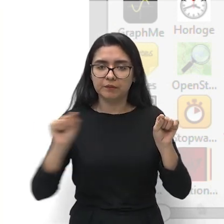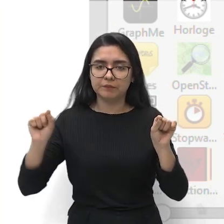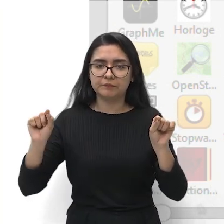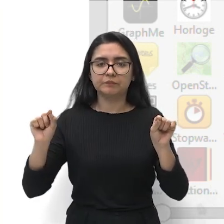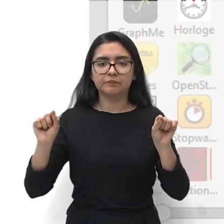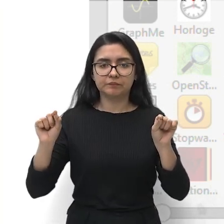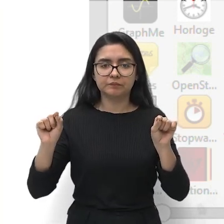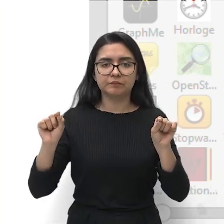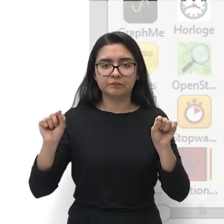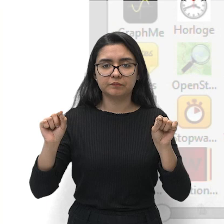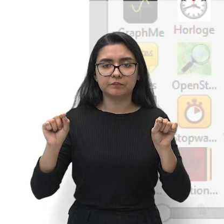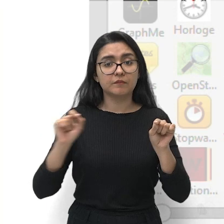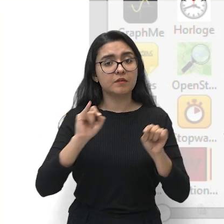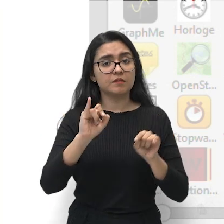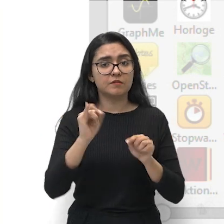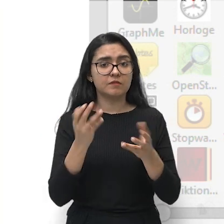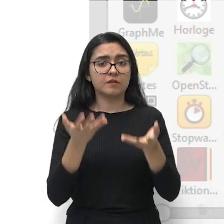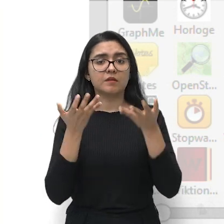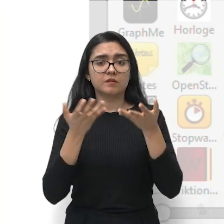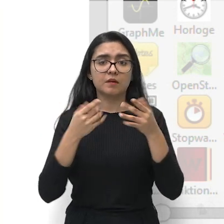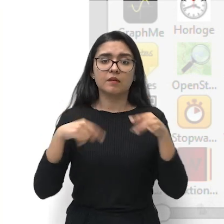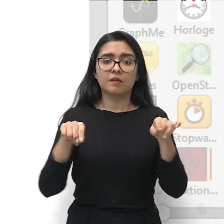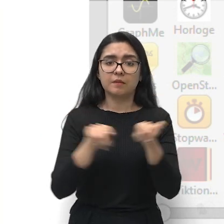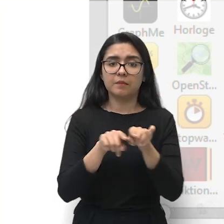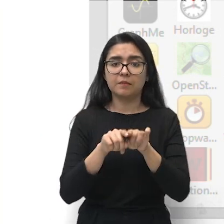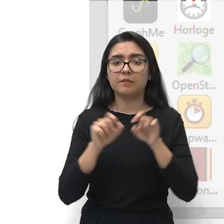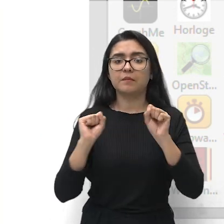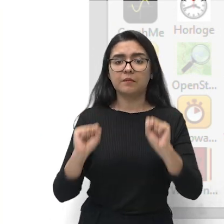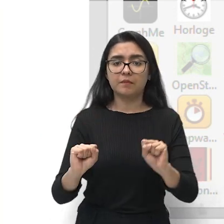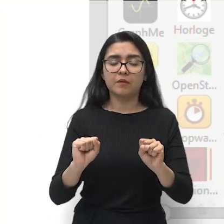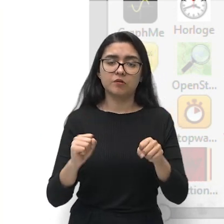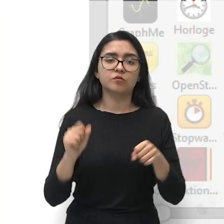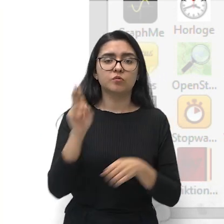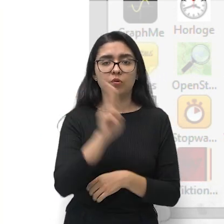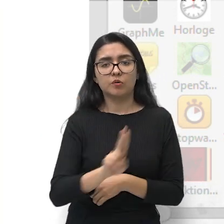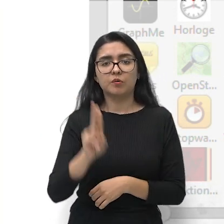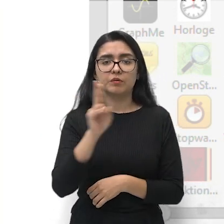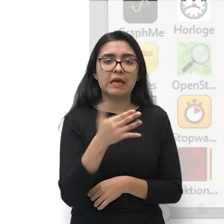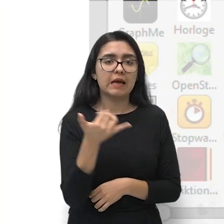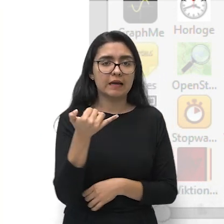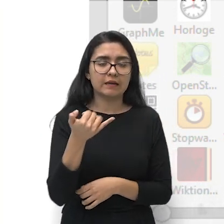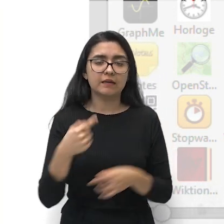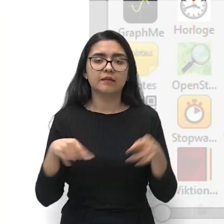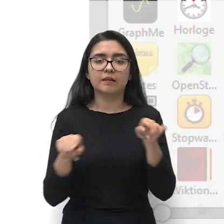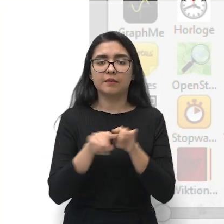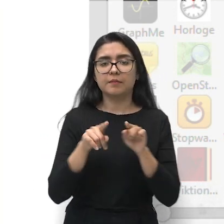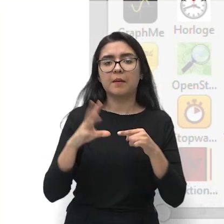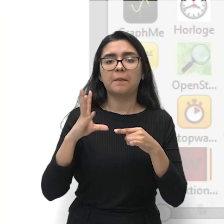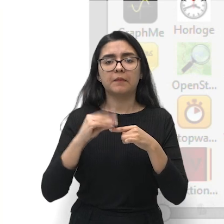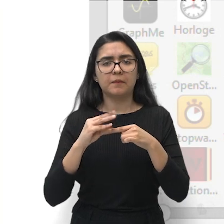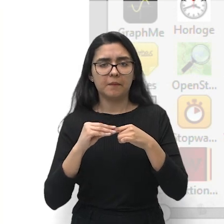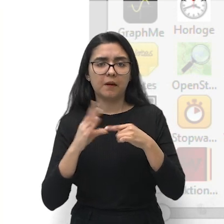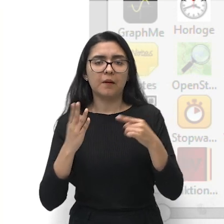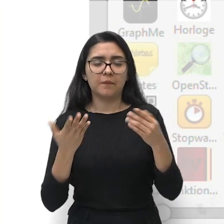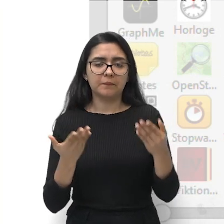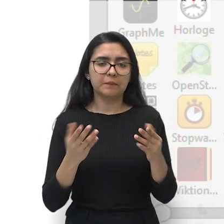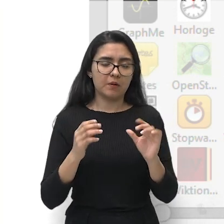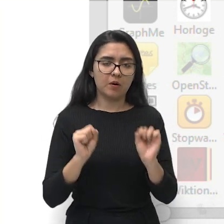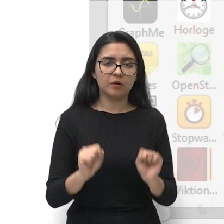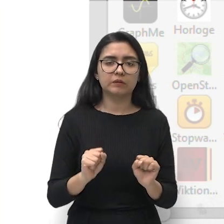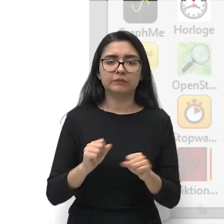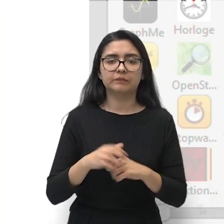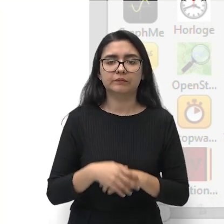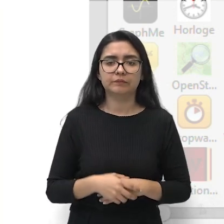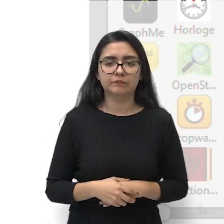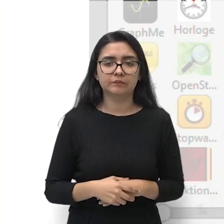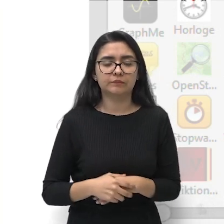Essa outra reta, se você quiser, né, também pode fazer ela a caneta ou a pincel para ficar mais destacado. Para ficar bem